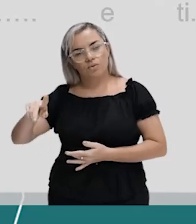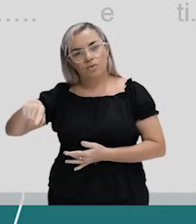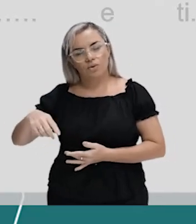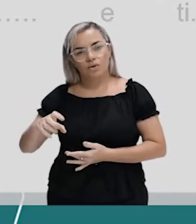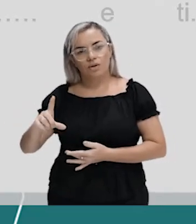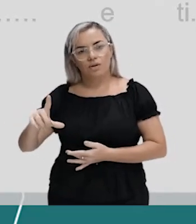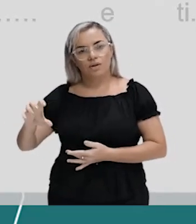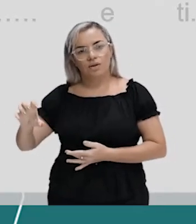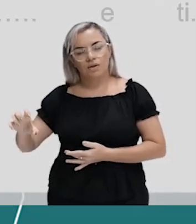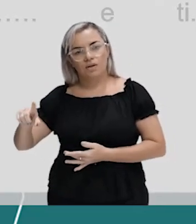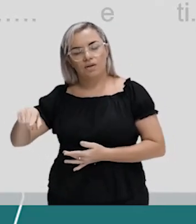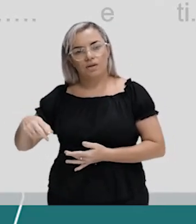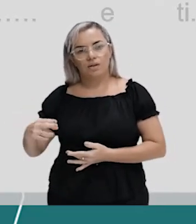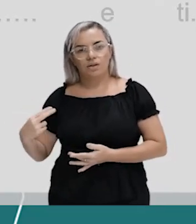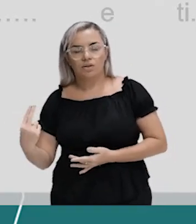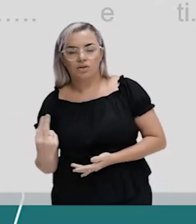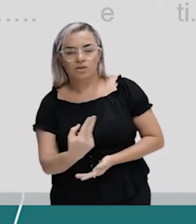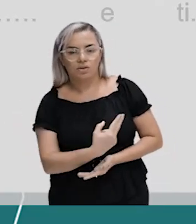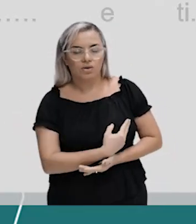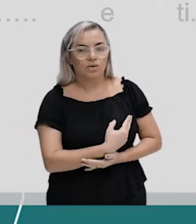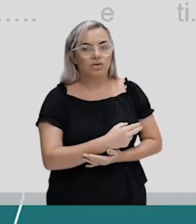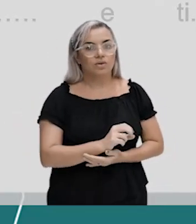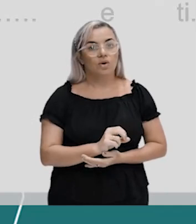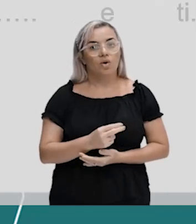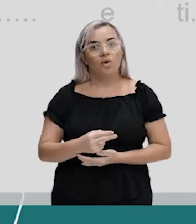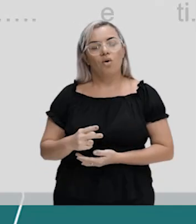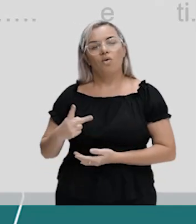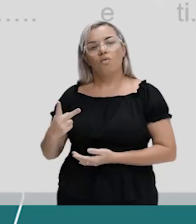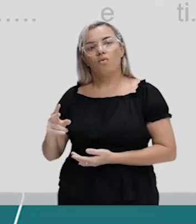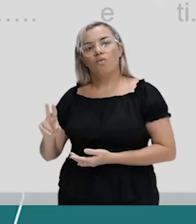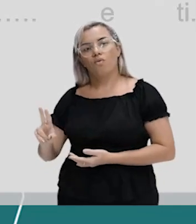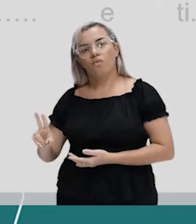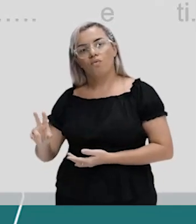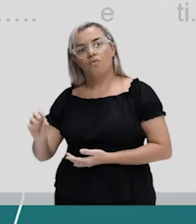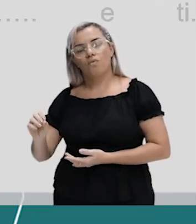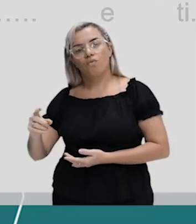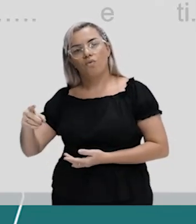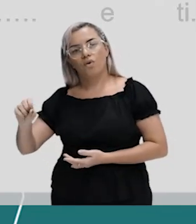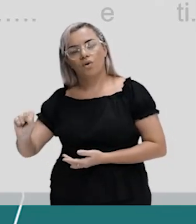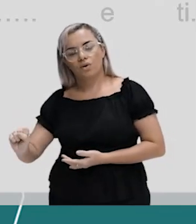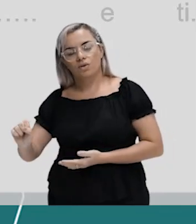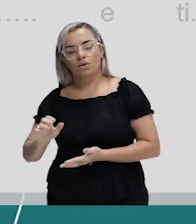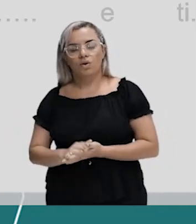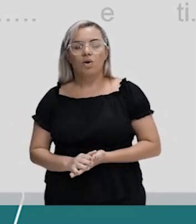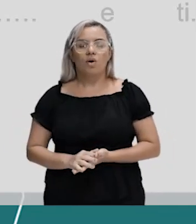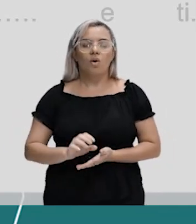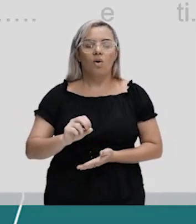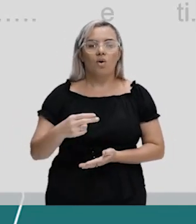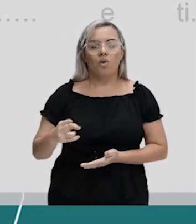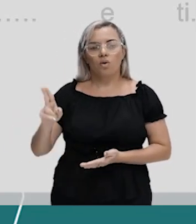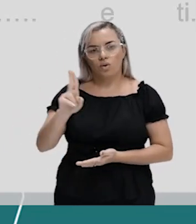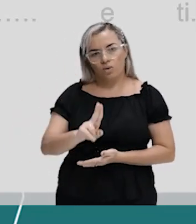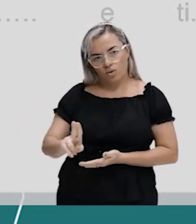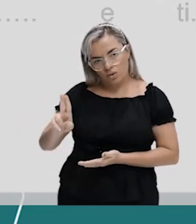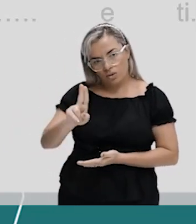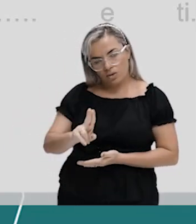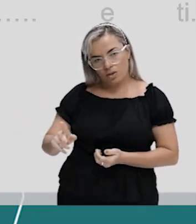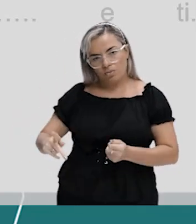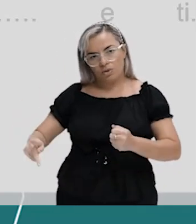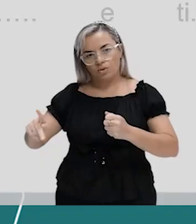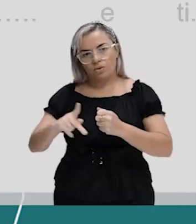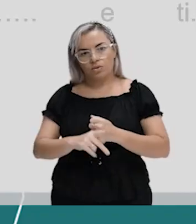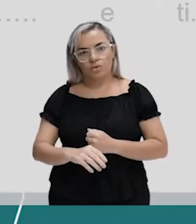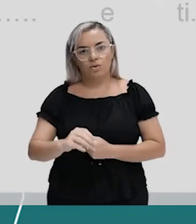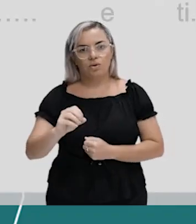vós, eles. Ou se nós vamos utilizar aí um pronome oblíquo, né, no caso, existe uma dúvida muito grande